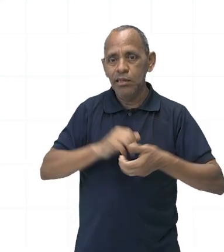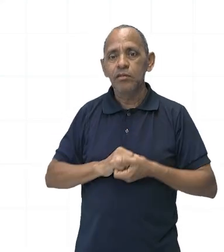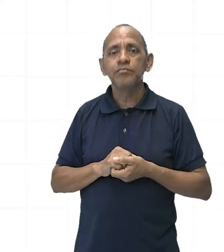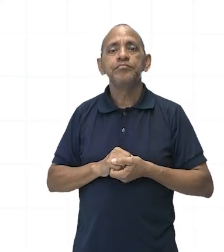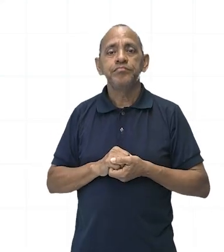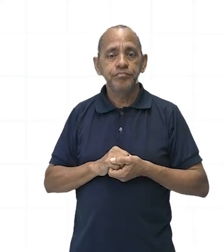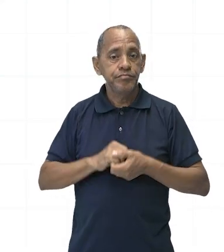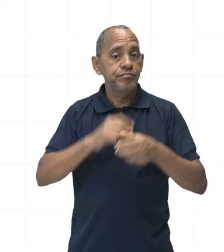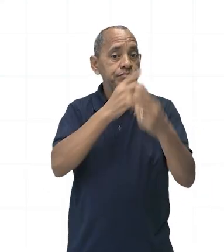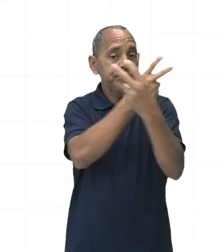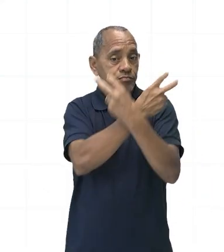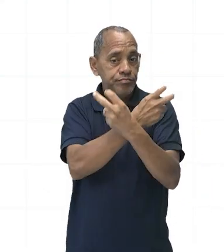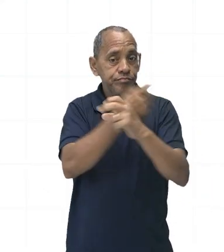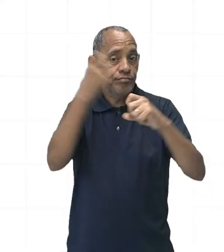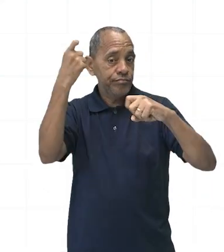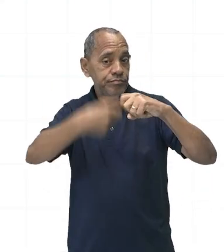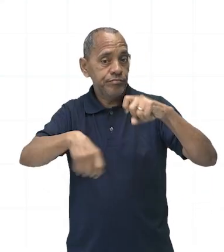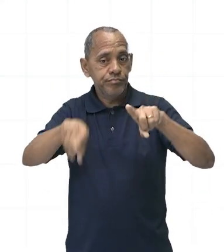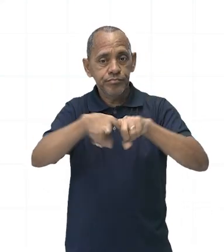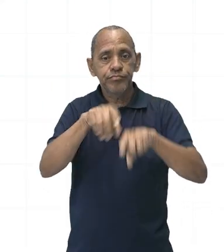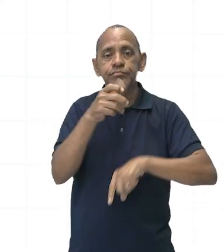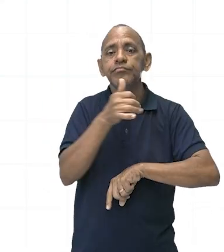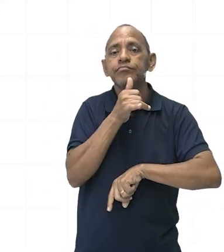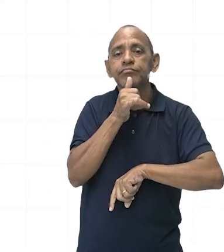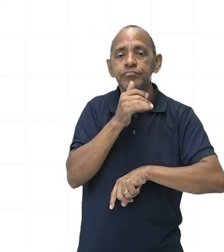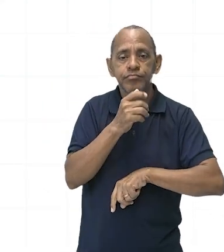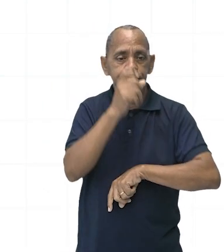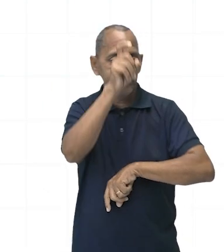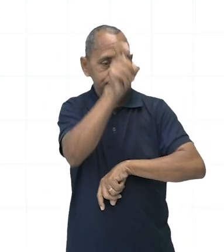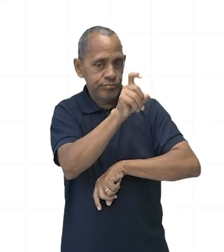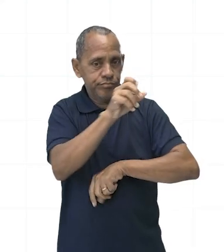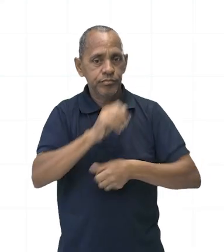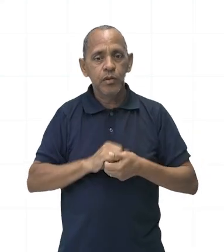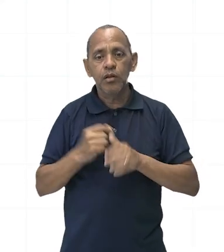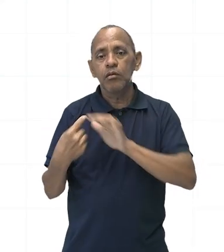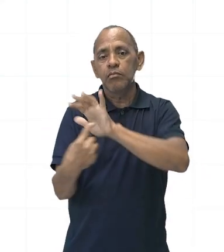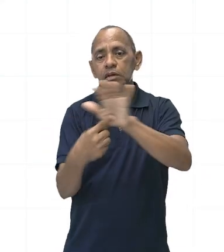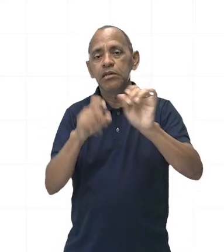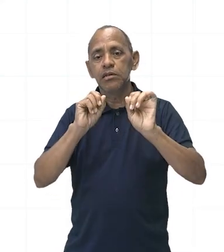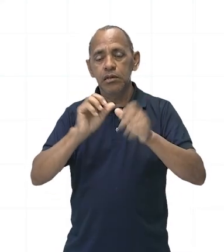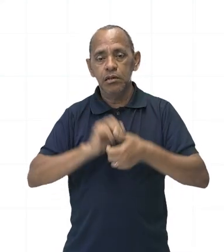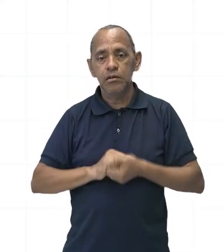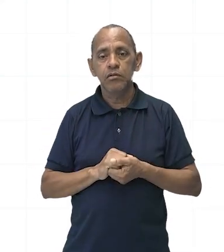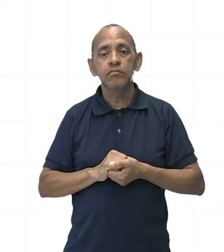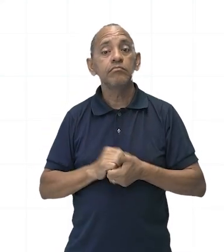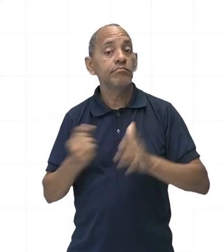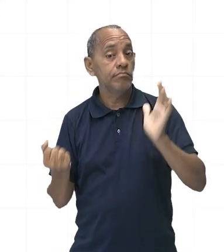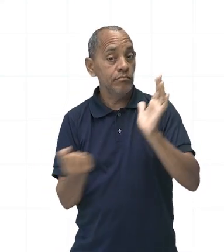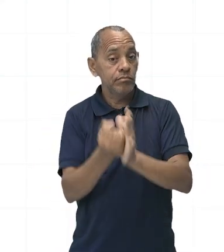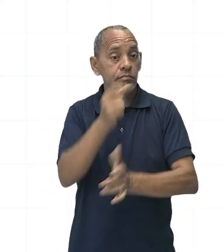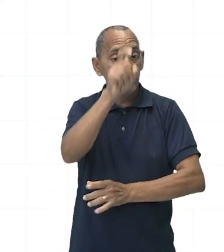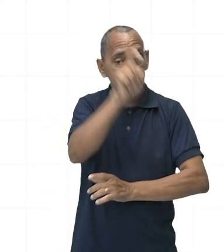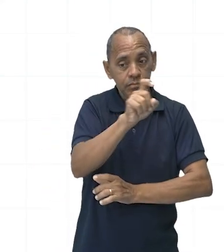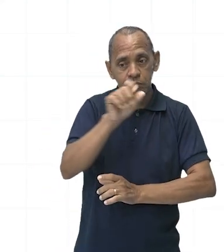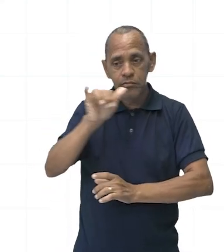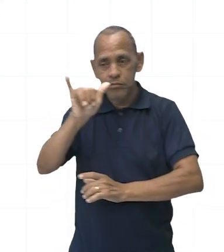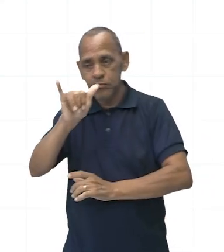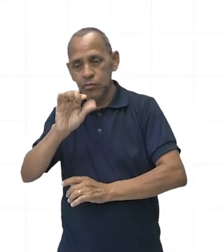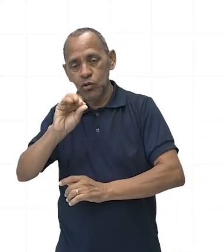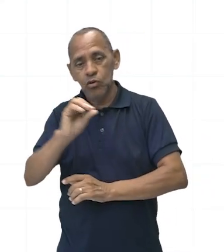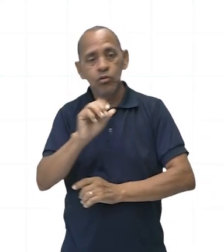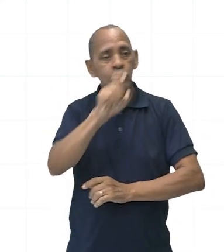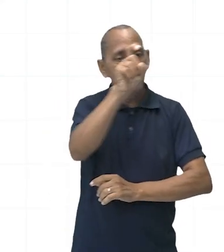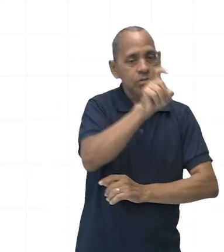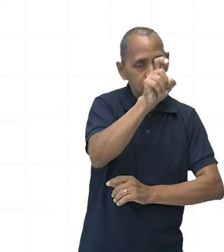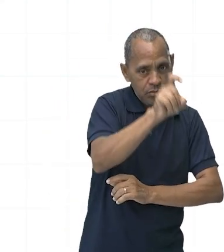aos cromossomos sexuais. Aí, no caso do X. Então, vão aparecer os símbolos de X